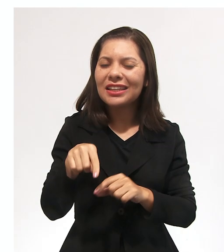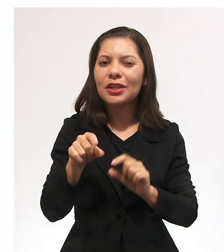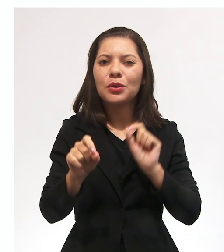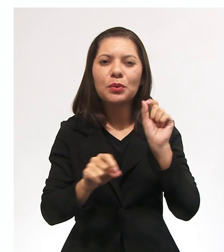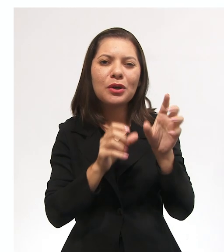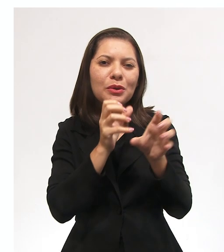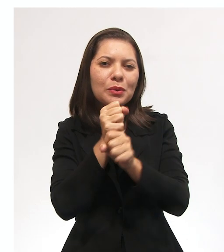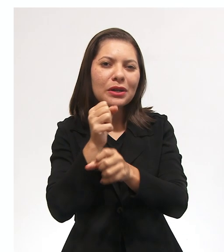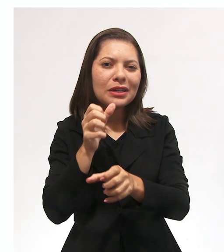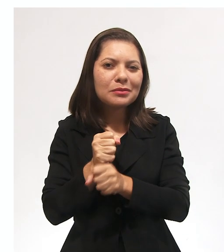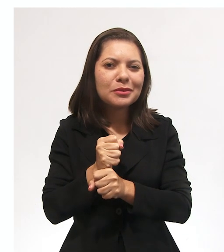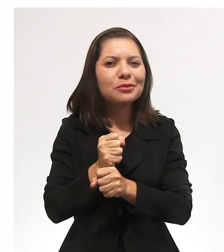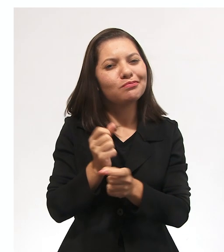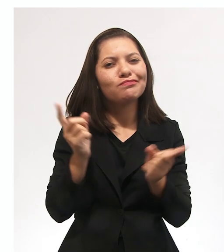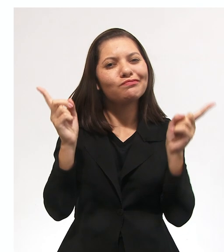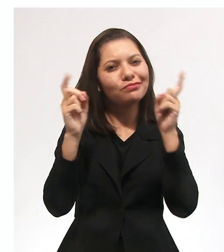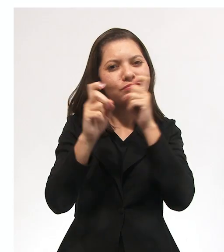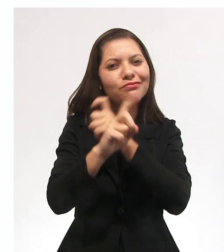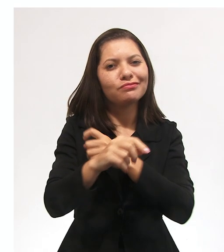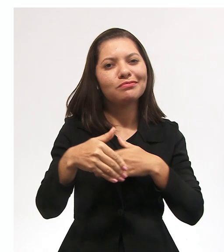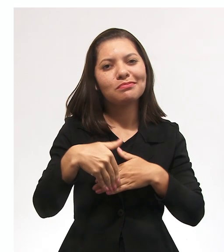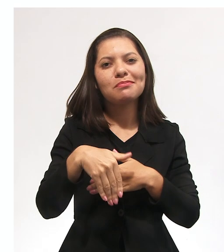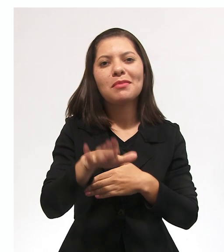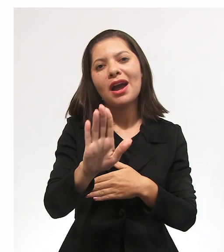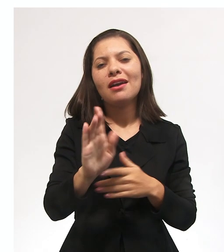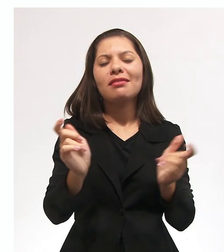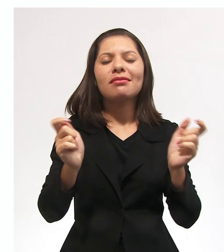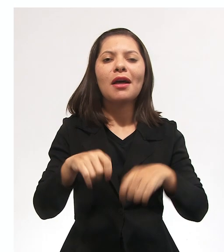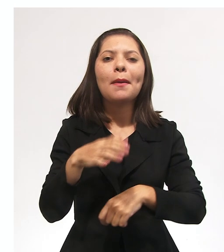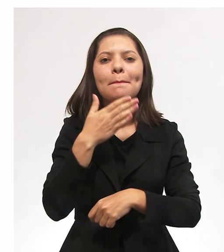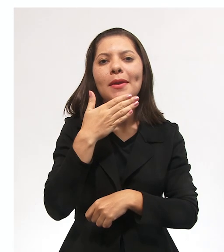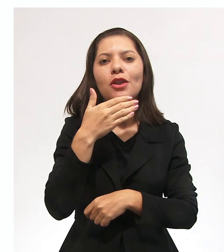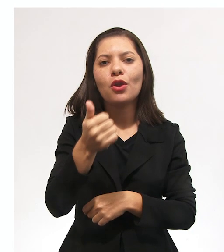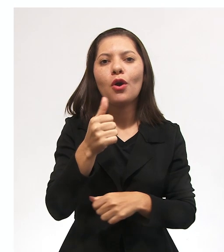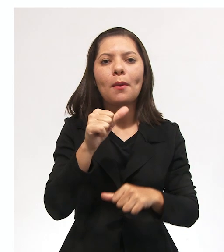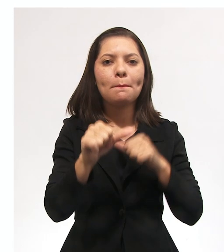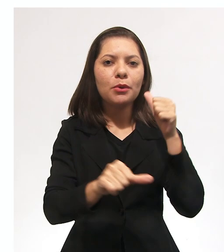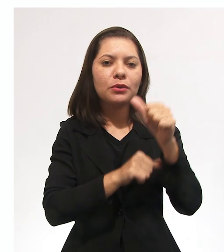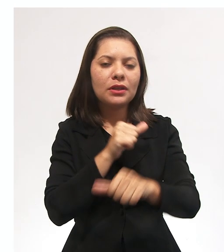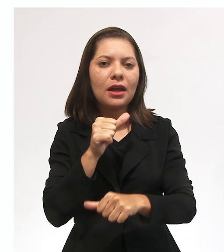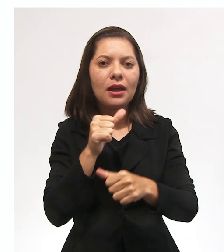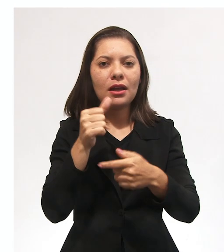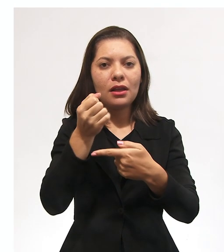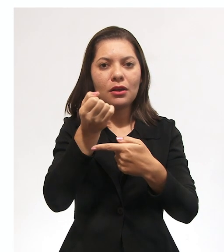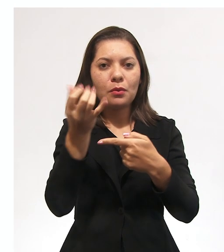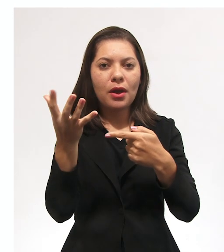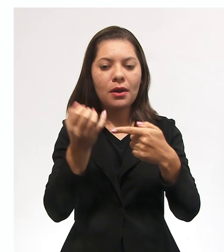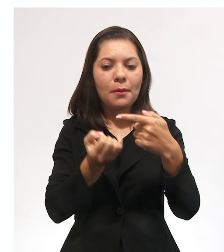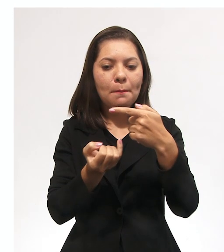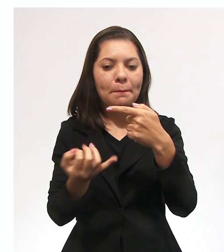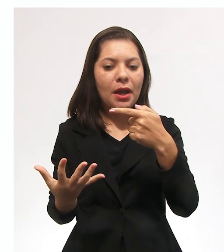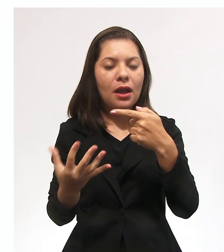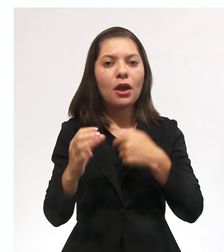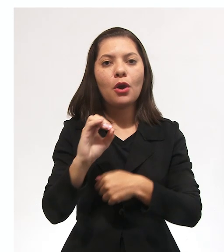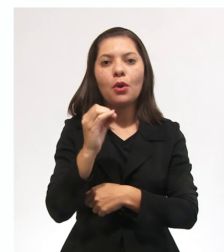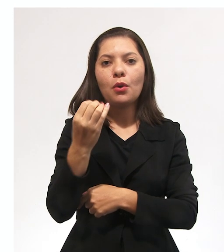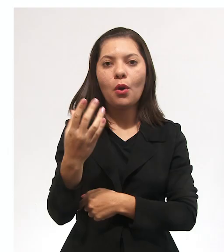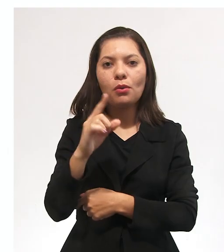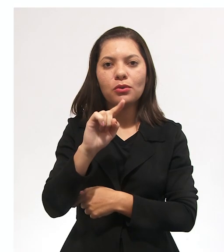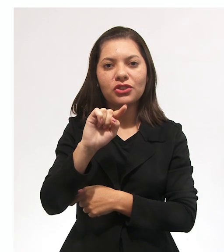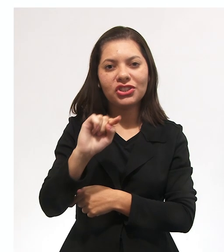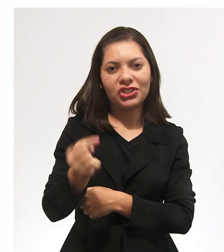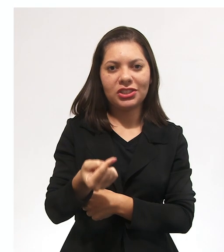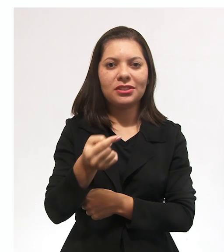um caminho maior, né? A gente pode simplesmente multiplicar transformando em fração ou em número